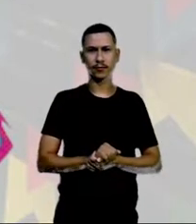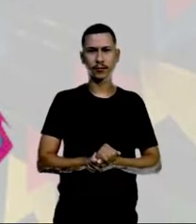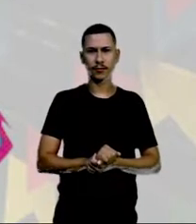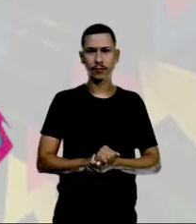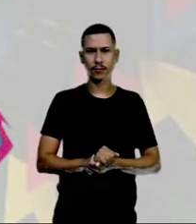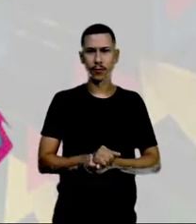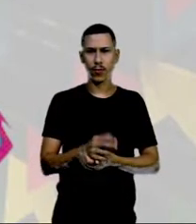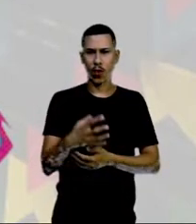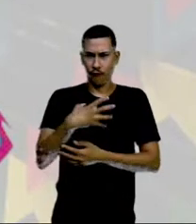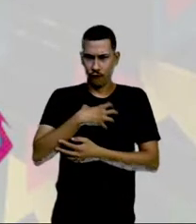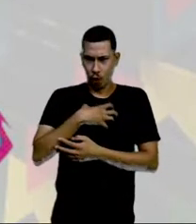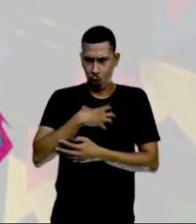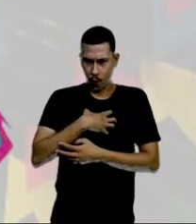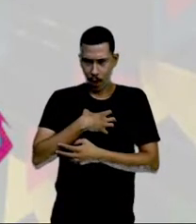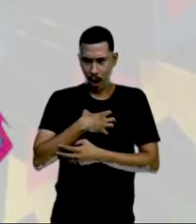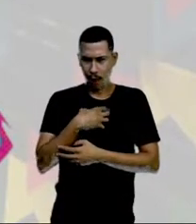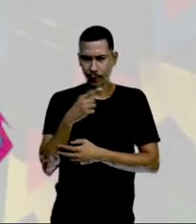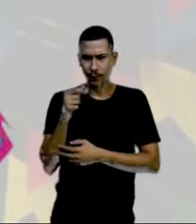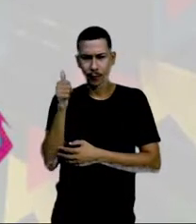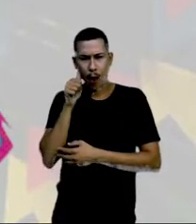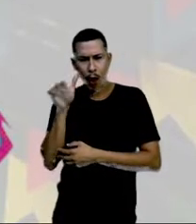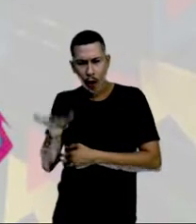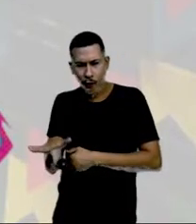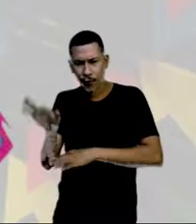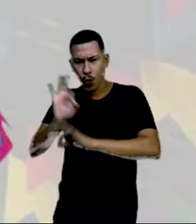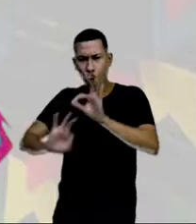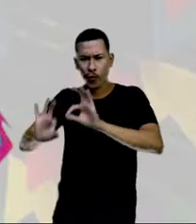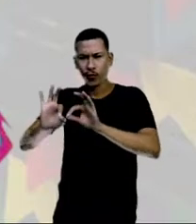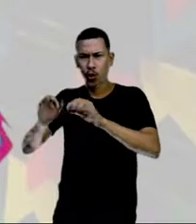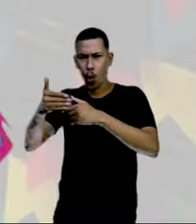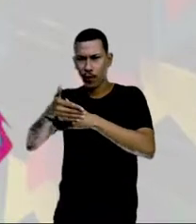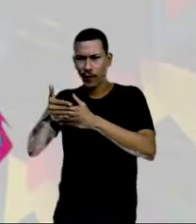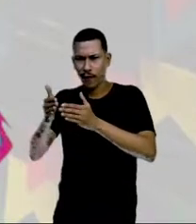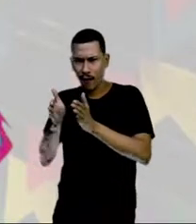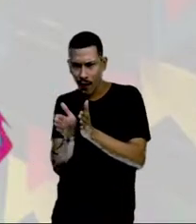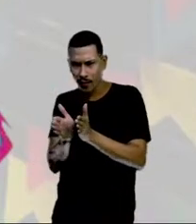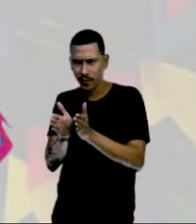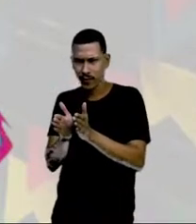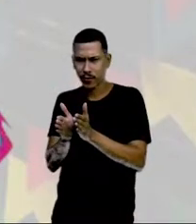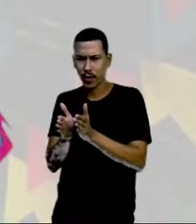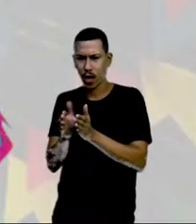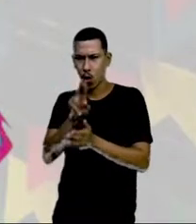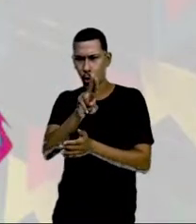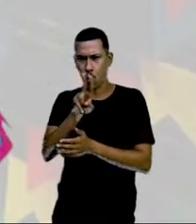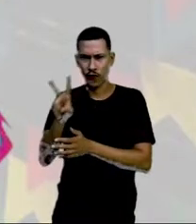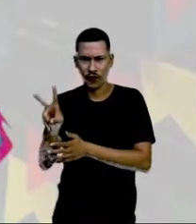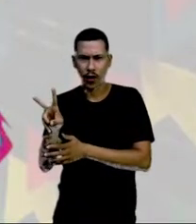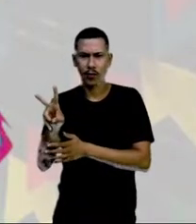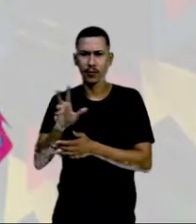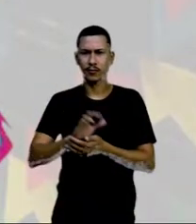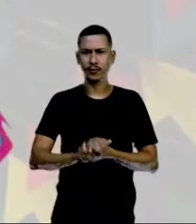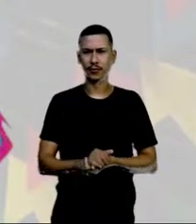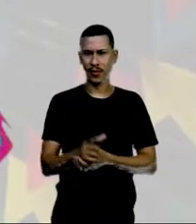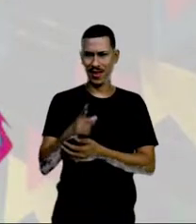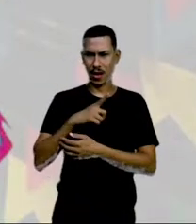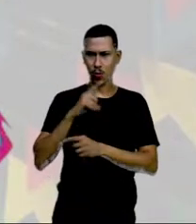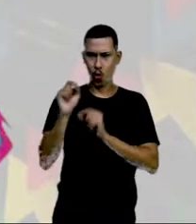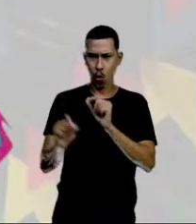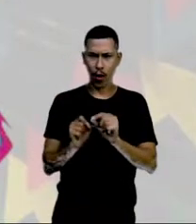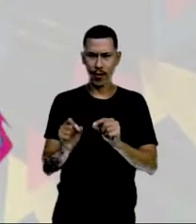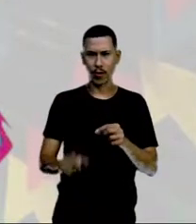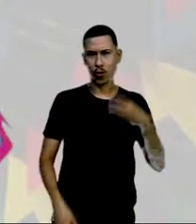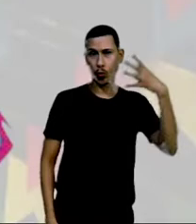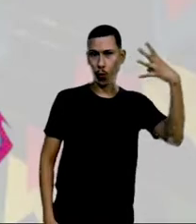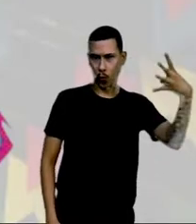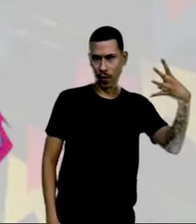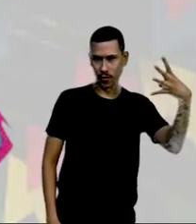Nessa forma como a tia Alice organizou as caixinhas, a nossa unidade de volume, a gente tem